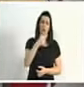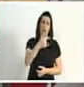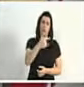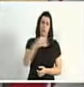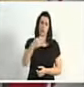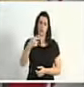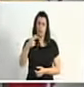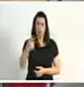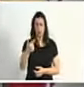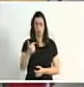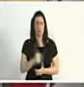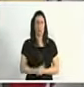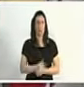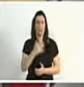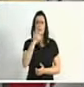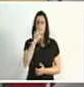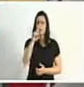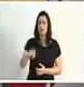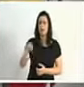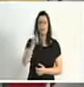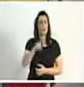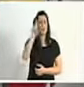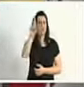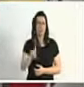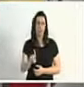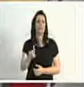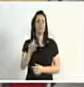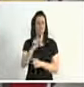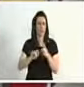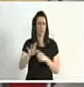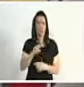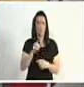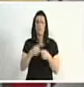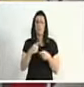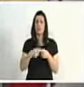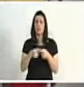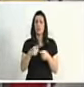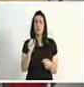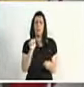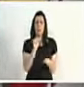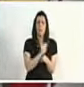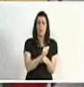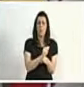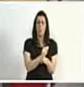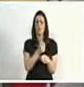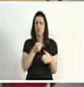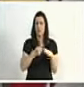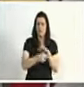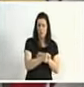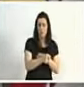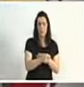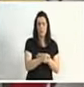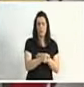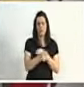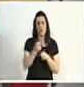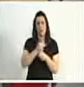compromete os direitos sociais previstos no artigo 6º da Constituição ao congelar as despesas primárias, tendo como base o ano